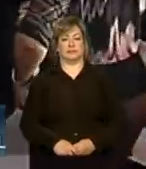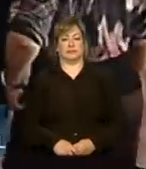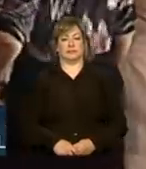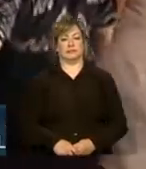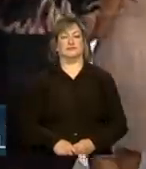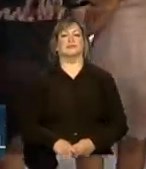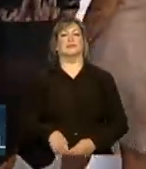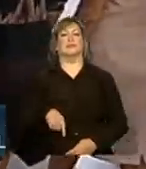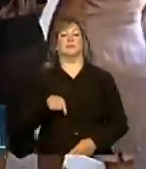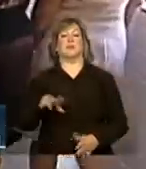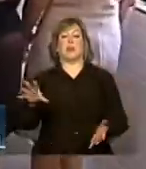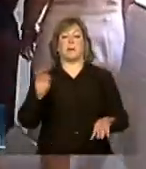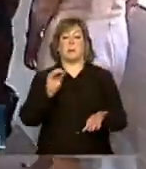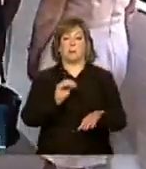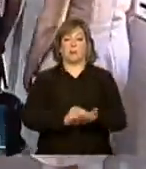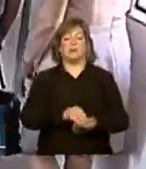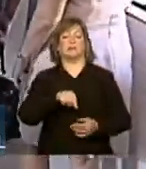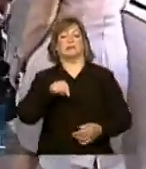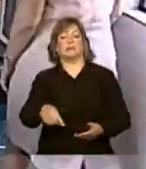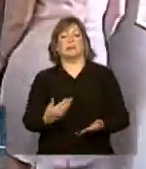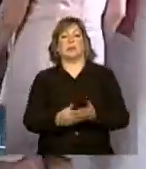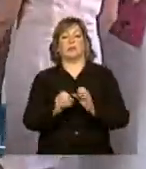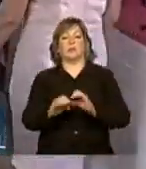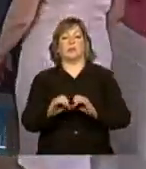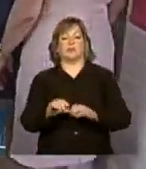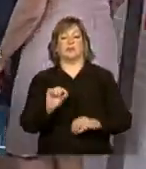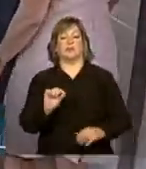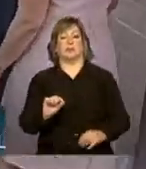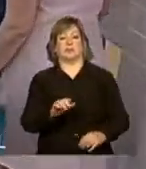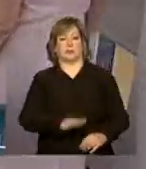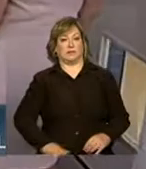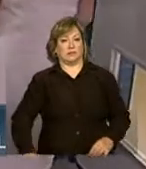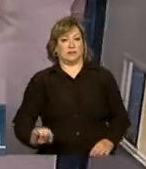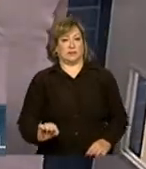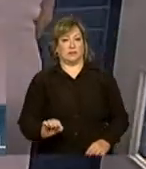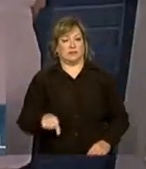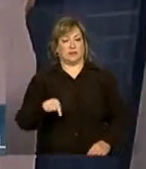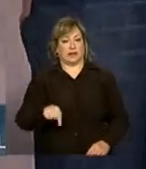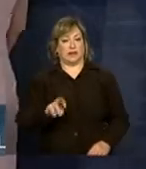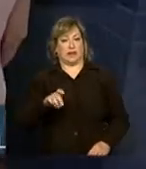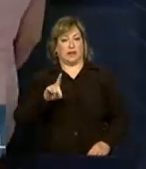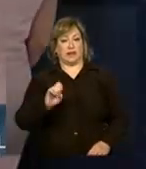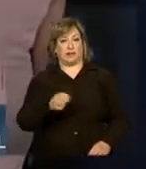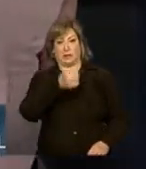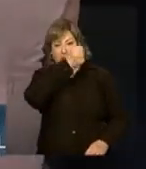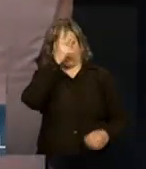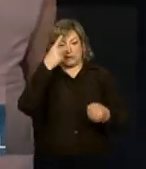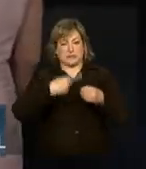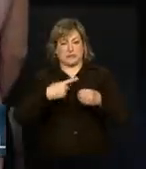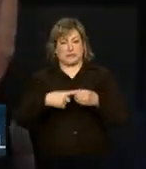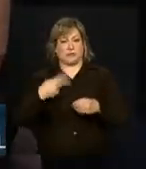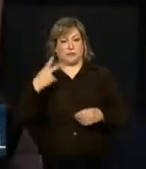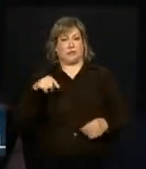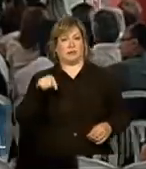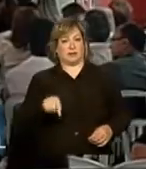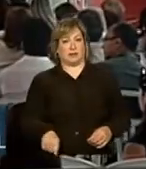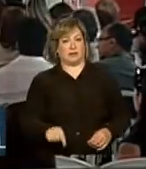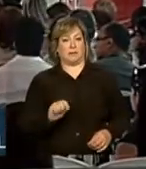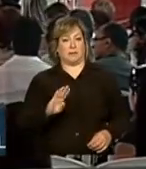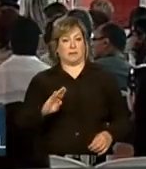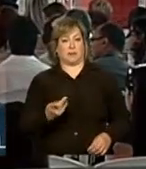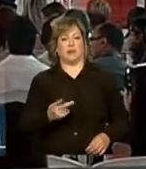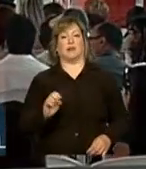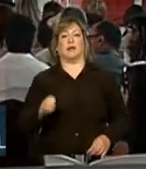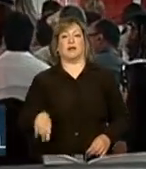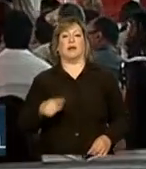A matrícula na educação infantil da rede municipal de Belo Horizonte é compulsória para crianças com deficiência e aquelas que